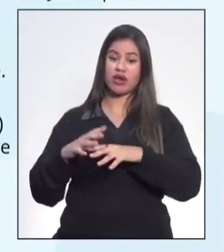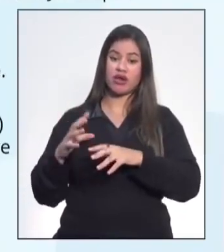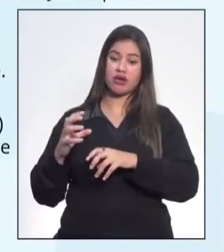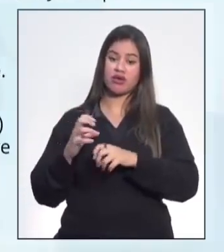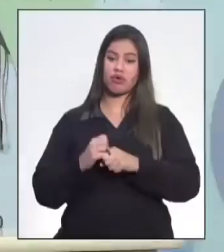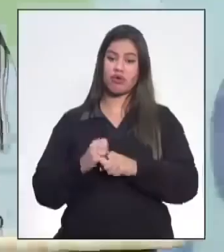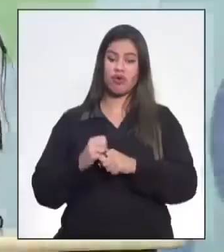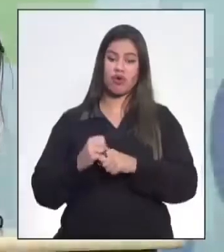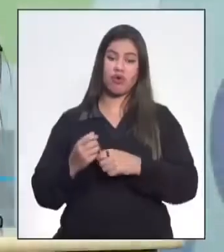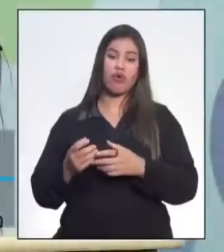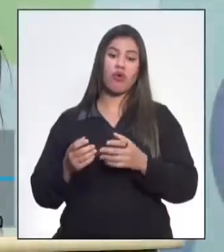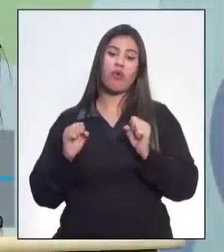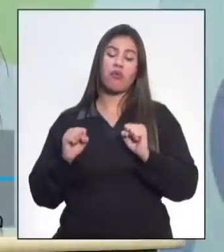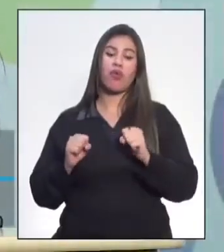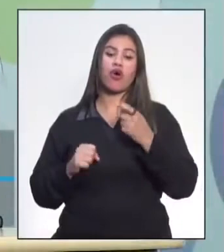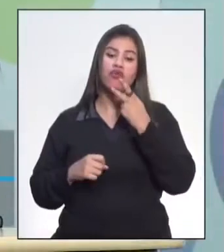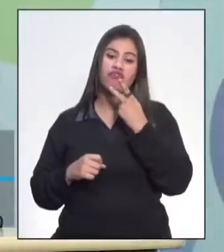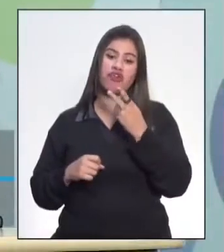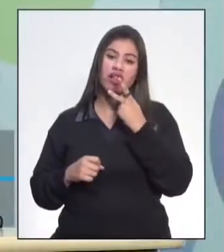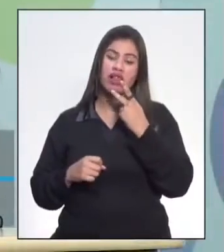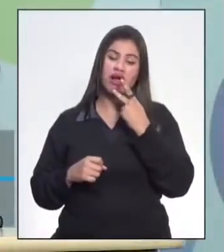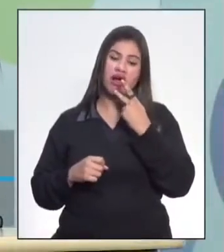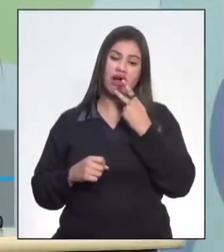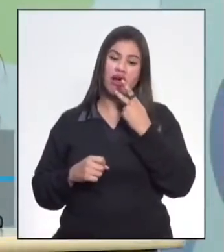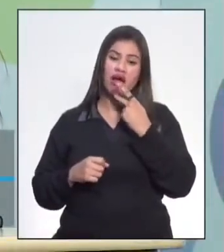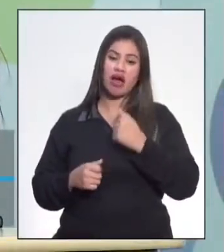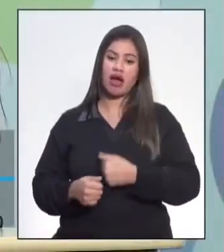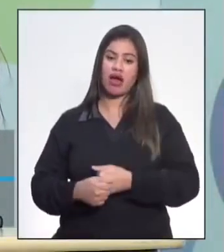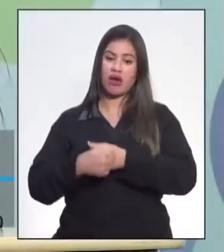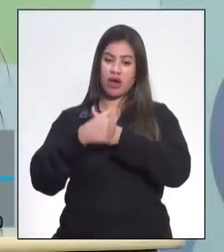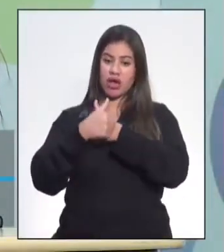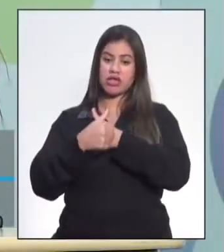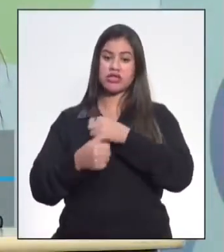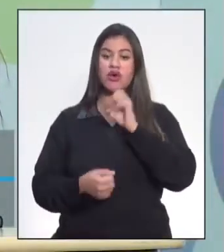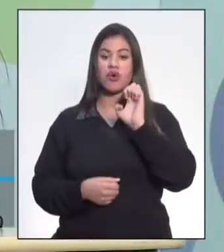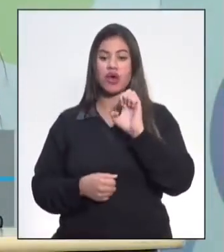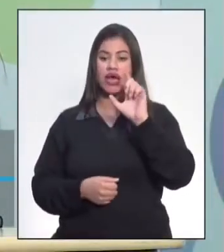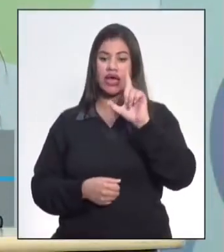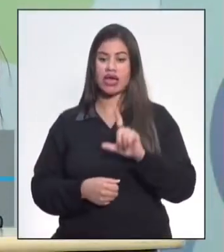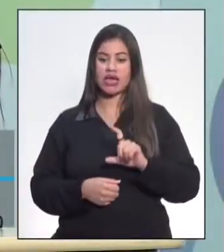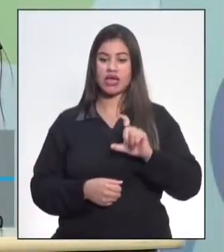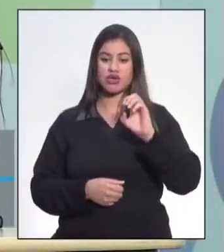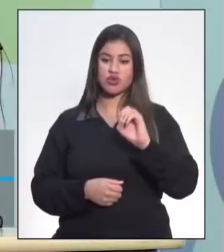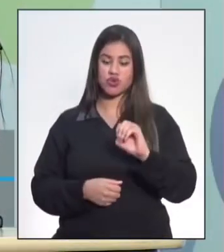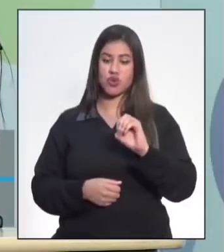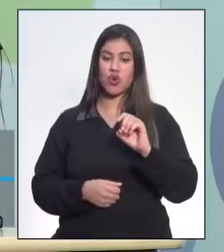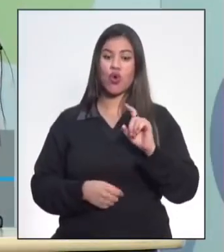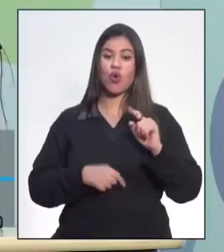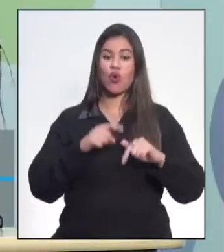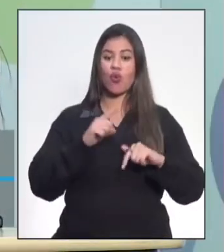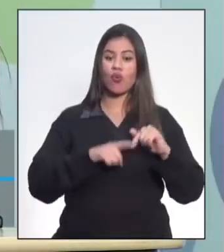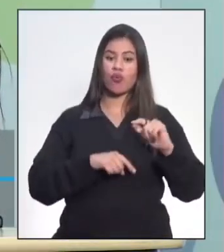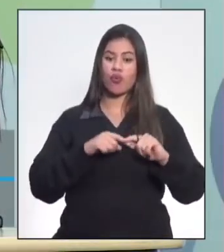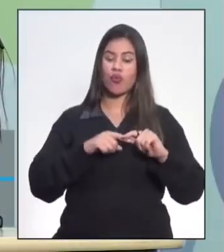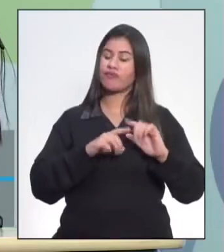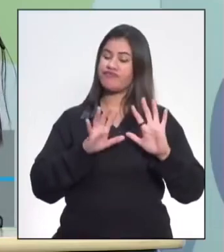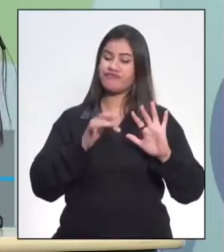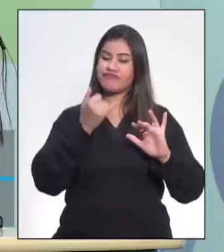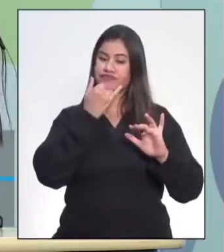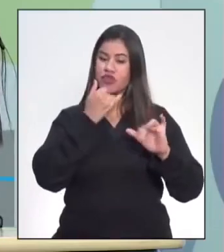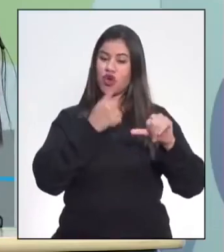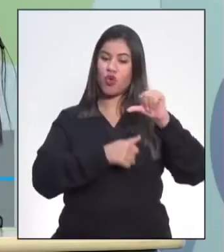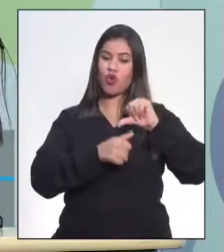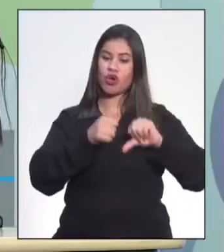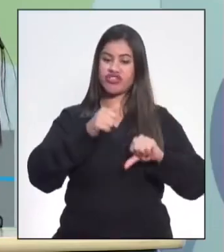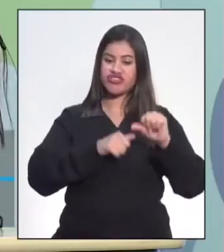por um acaso, falar para eles assim que como a equação do gráfico é exotérmica, né, o produto, o reagente, ele